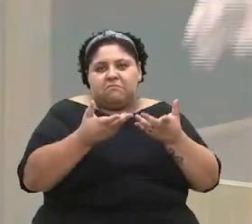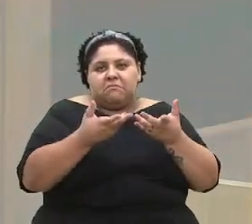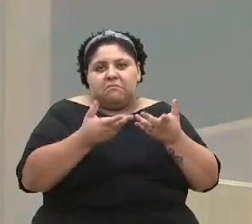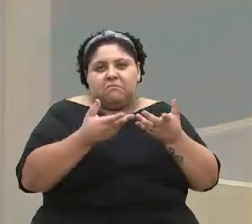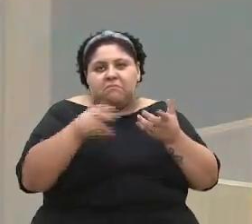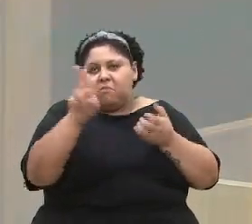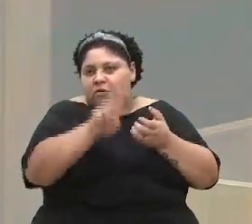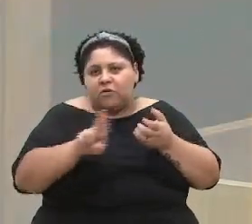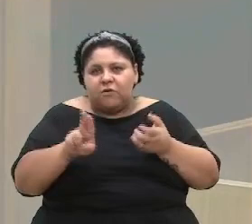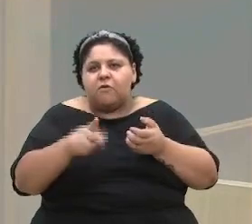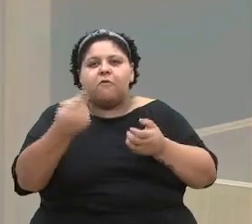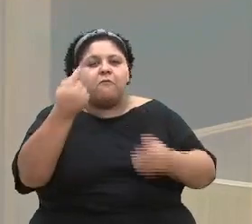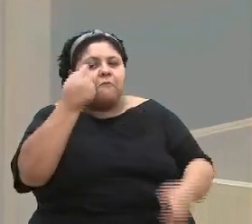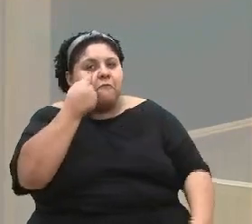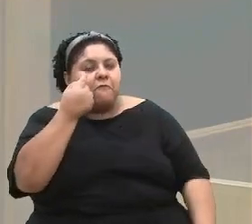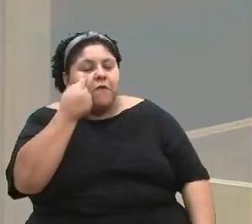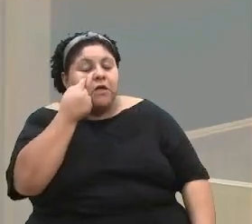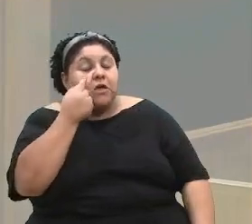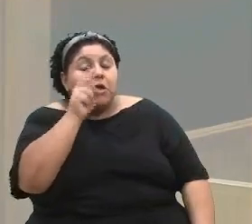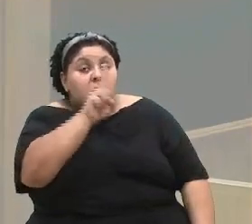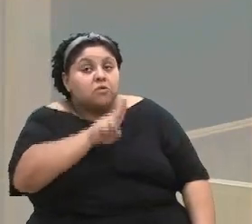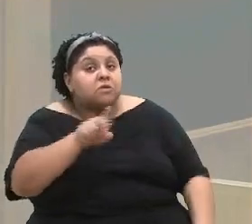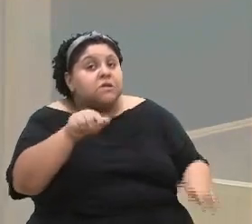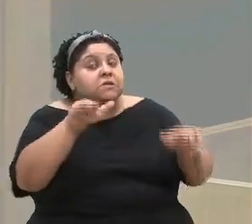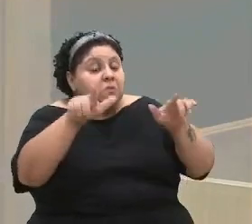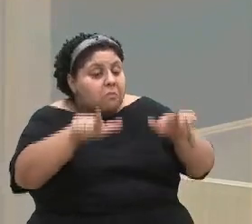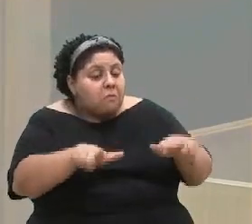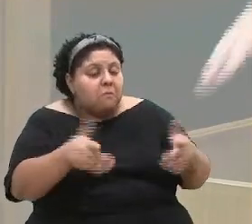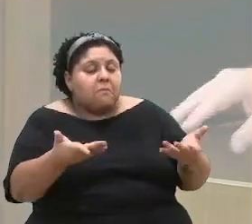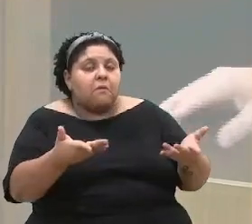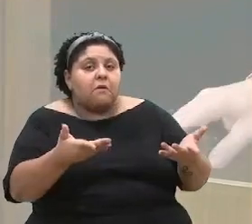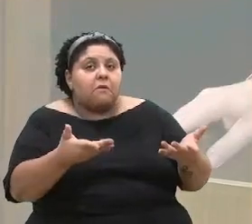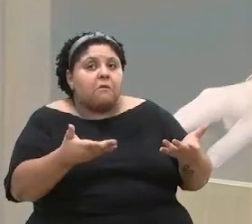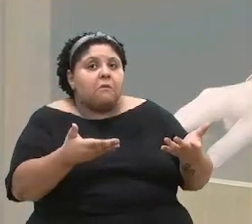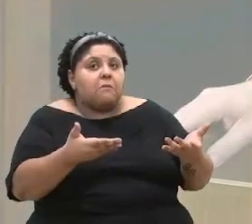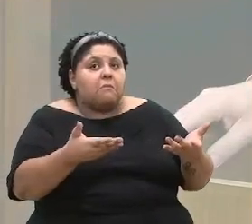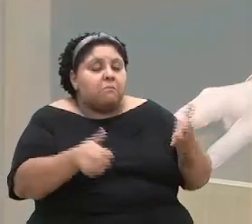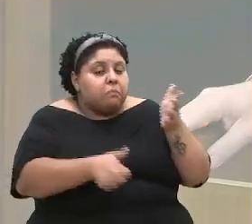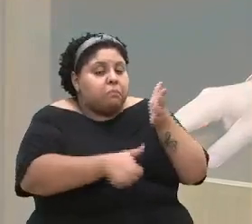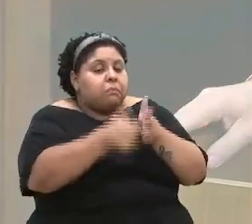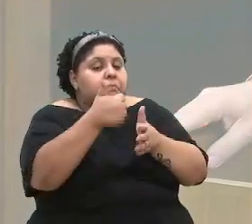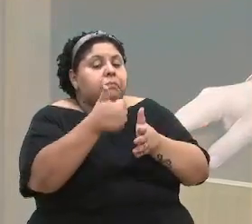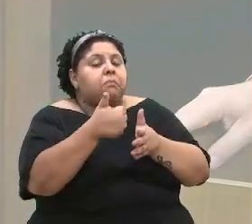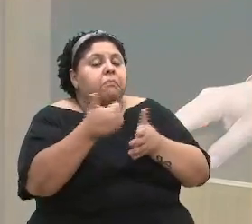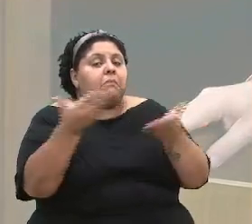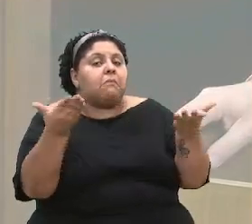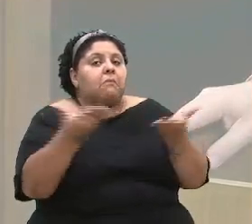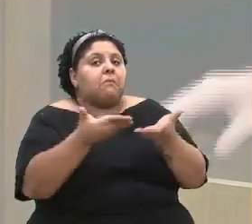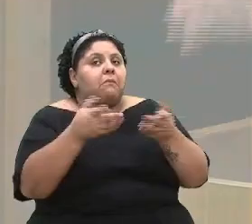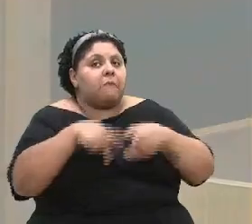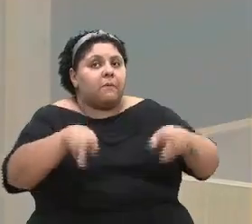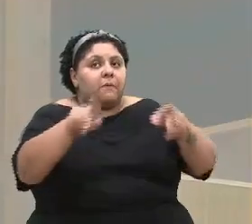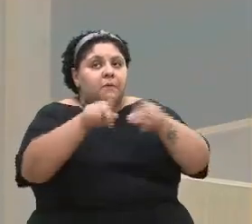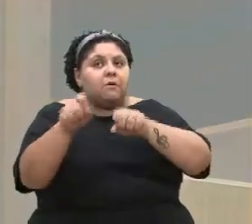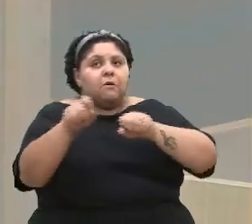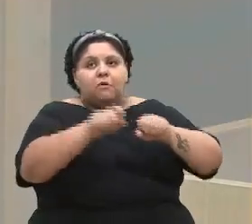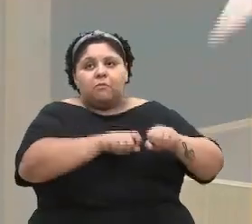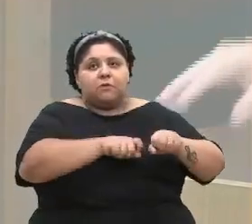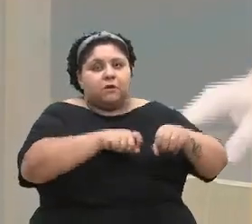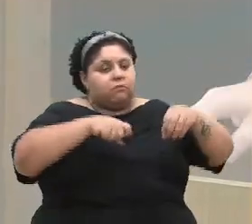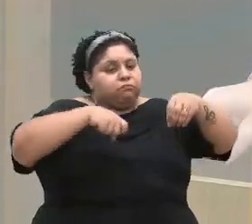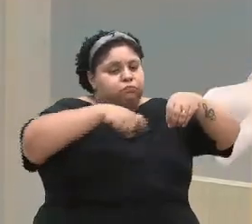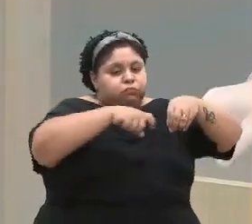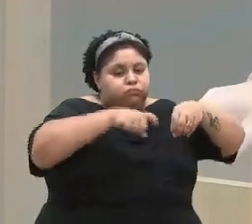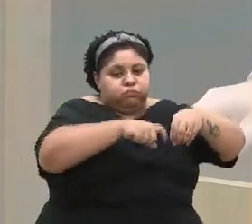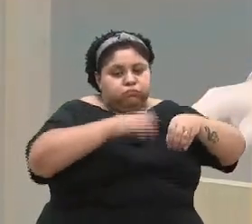vejam a utilização pública dessa área, né? E olha a qualidade que ficou, então, para a população poder ali jogar o futebol, jogar